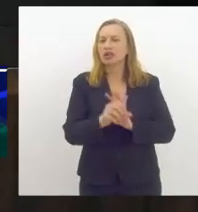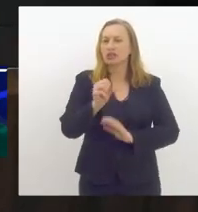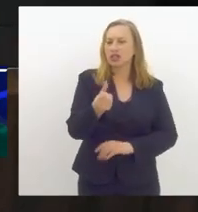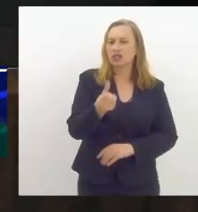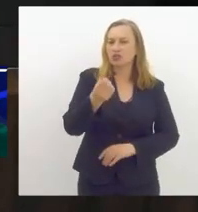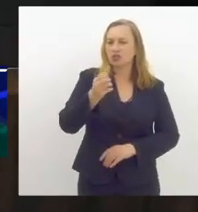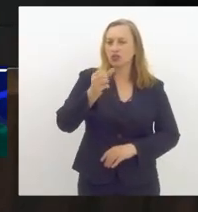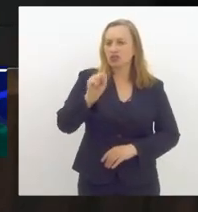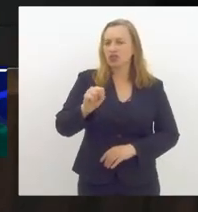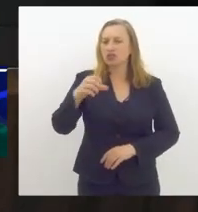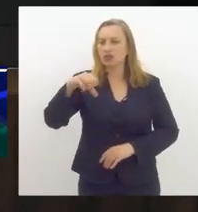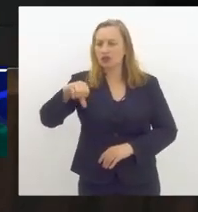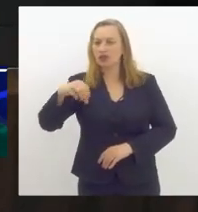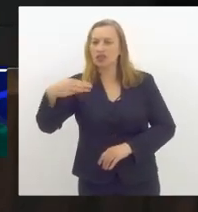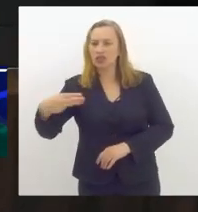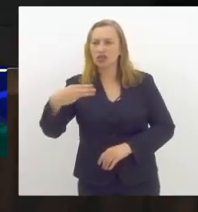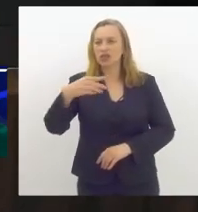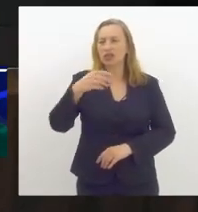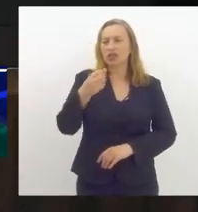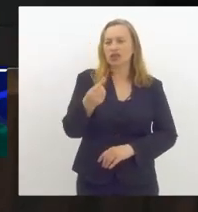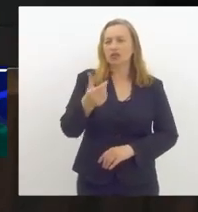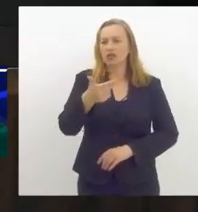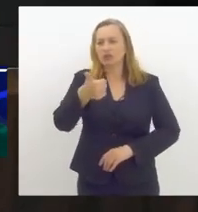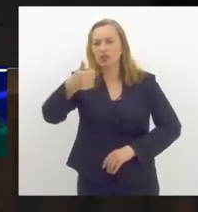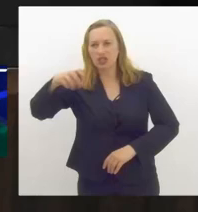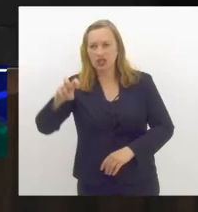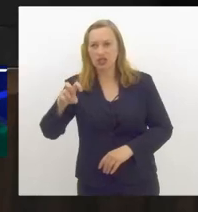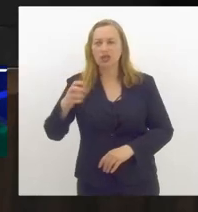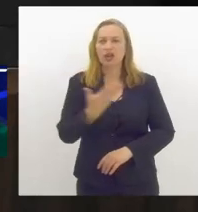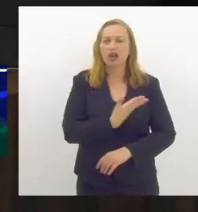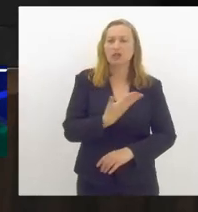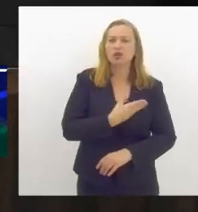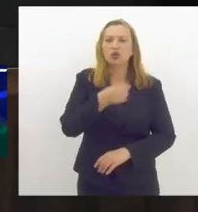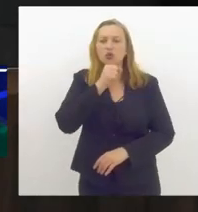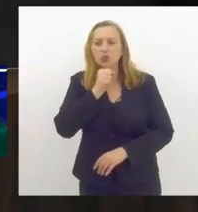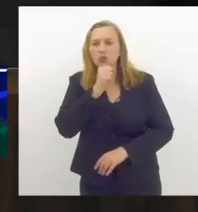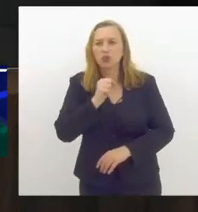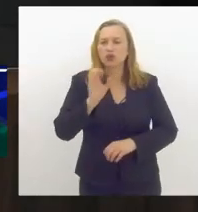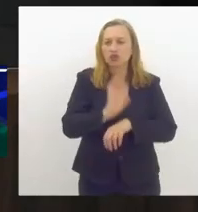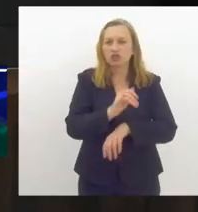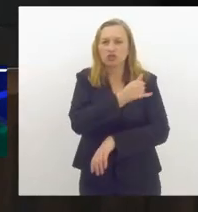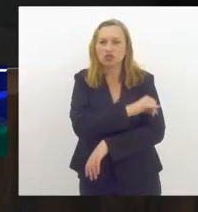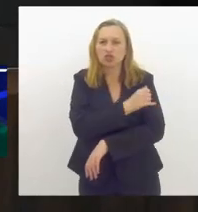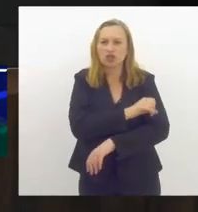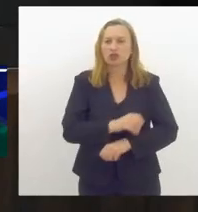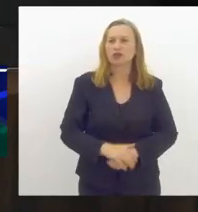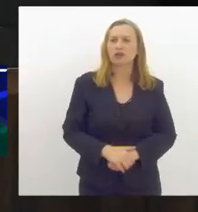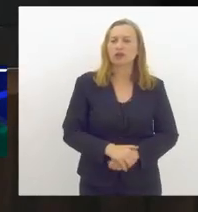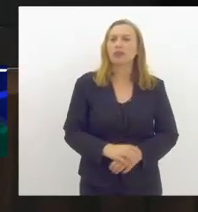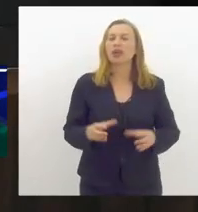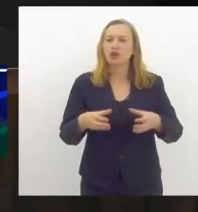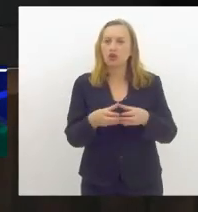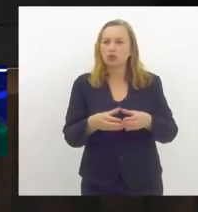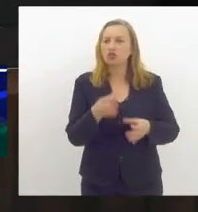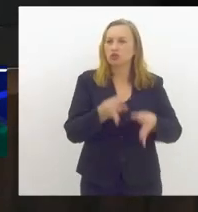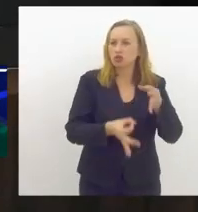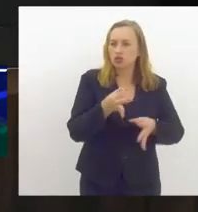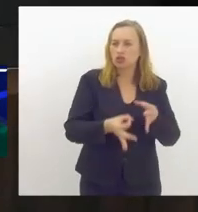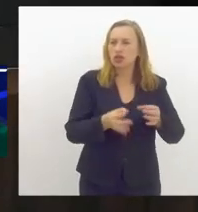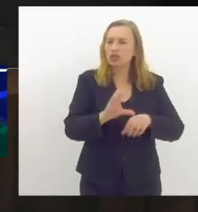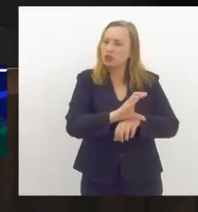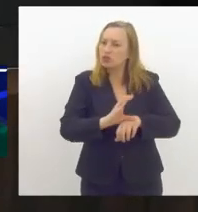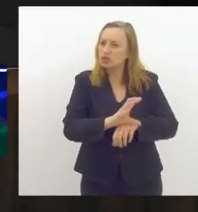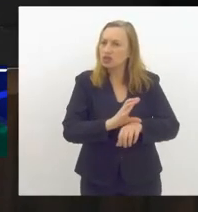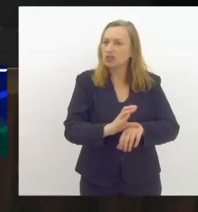6993 de 5 de Maio 2015 para criar o projeto amigo do idoso no âmbito do Estado do Rio de Janeiro pareceres da comissão de concessão Justiça